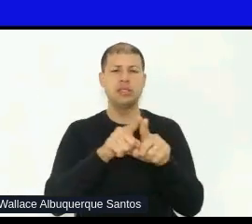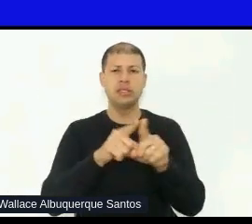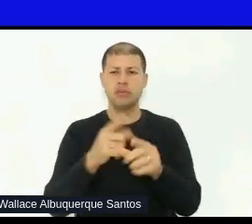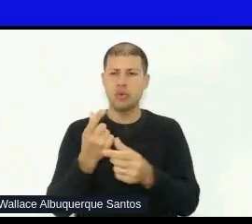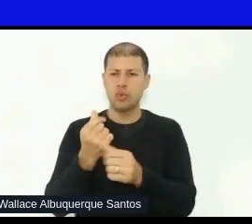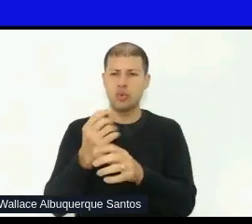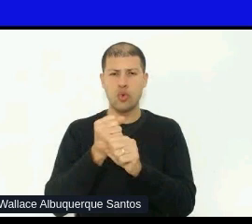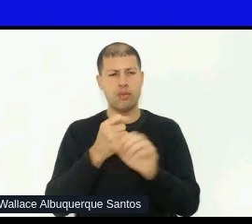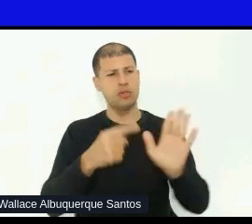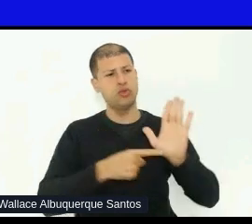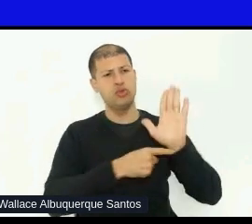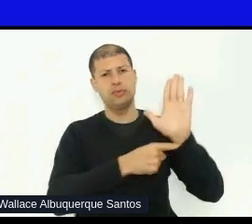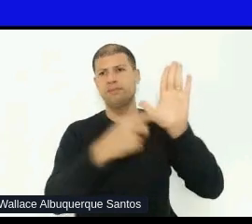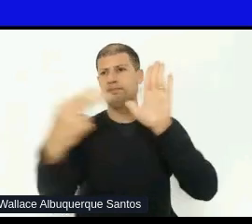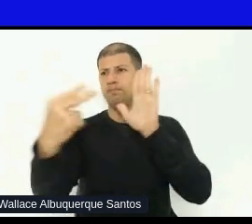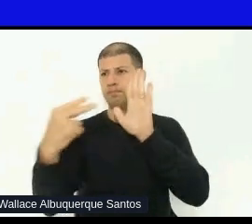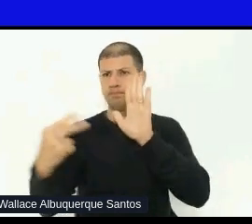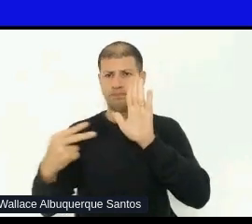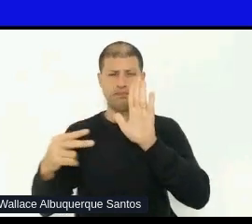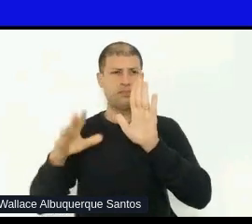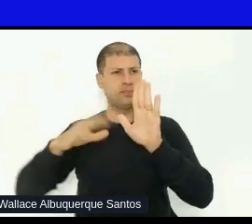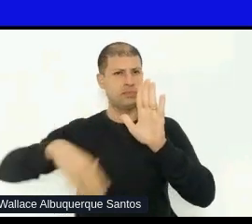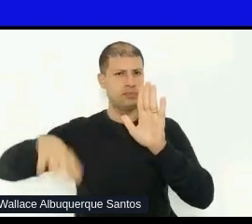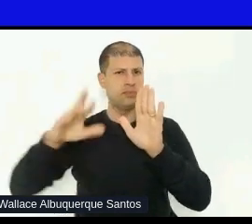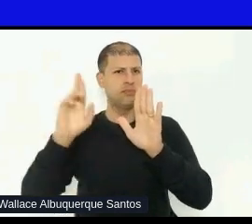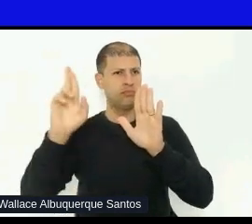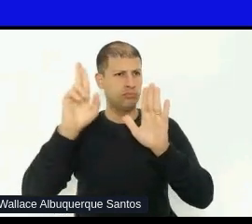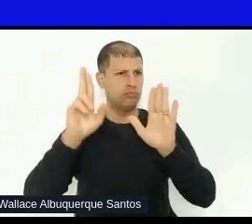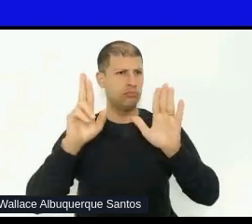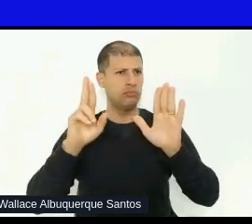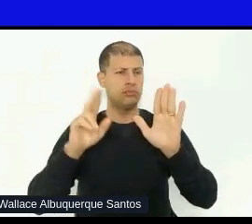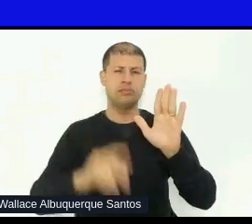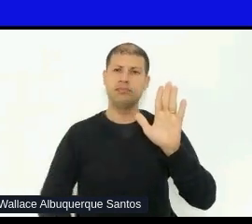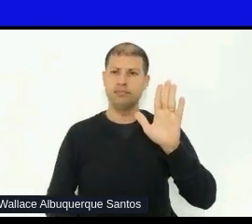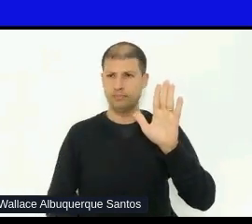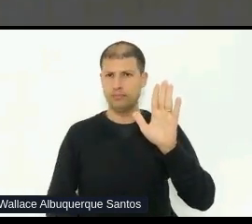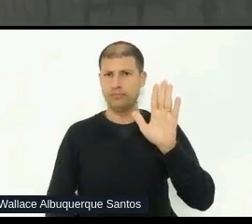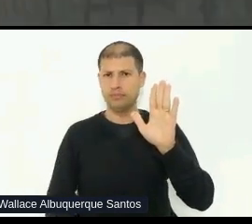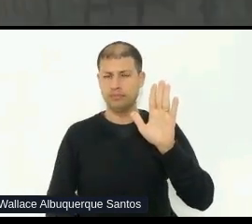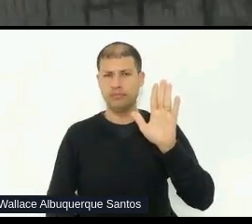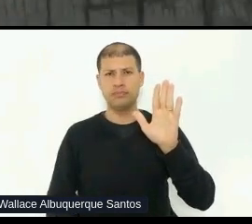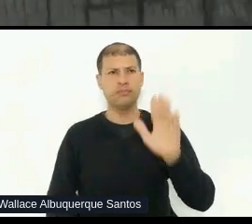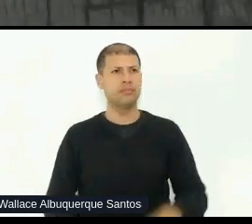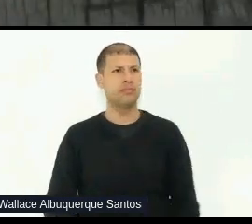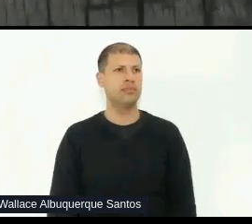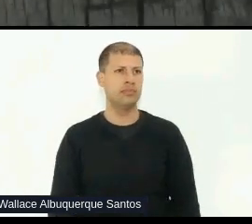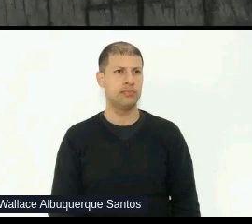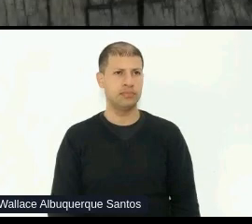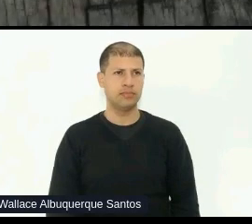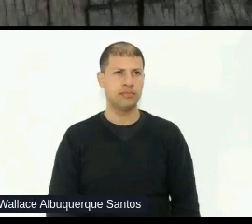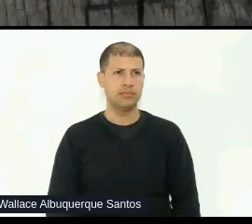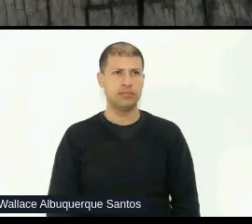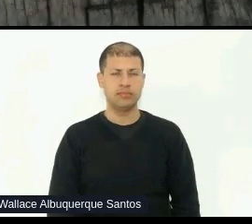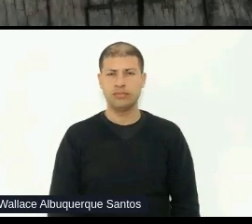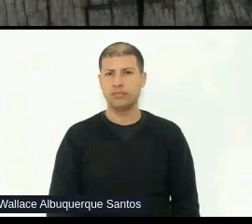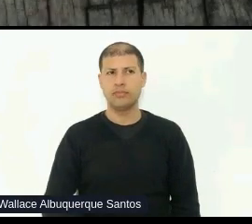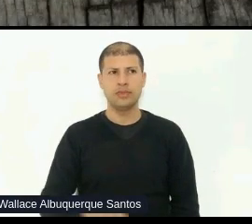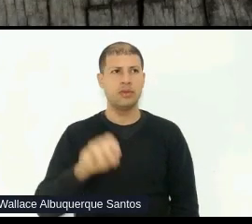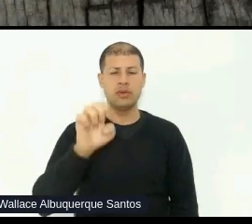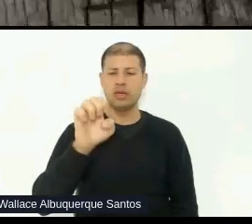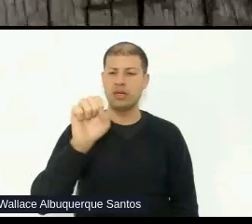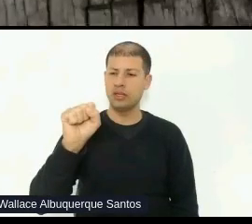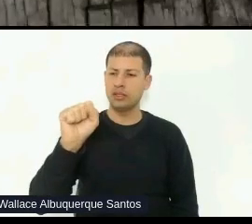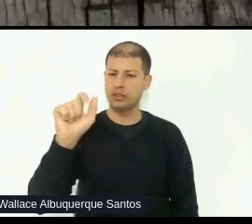para todos os stakeholders da organização, não só para os shareholders, tá? Então, pessoal, ESG é um assunto que está